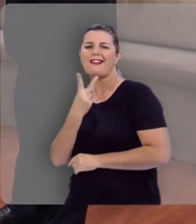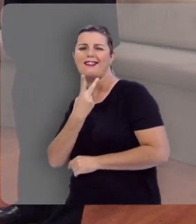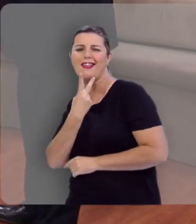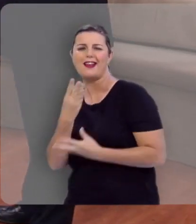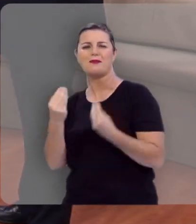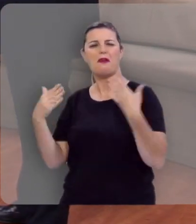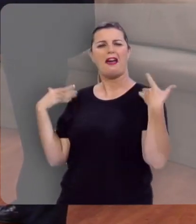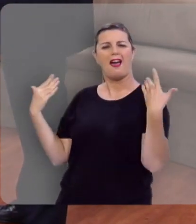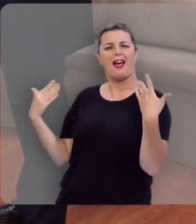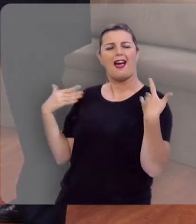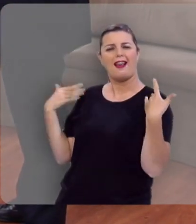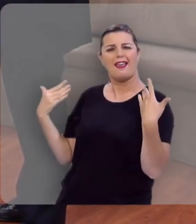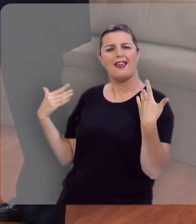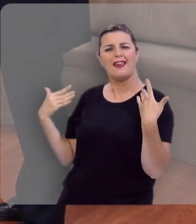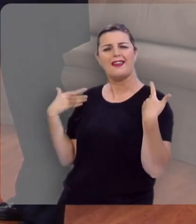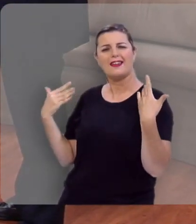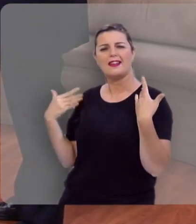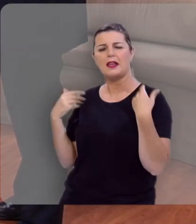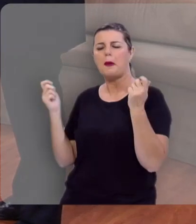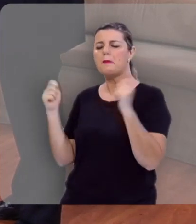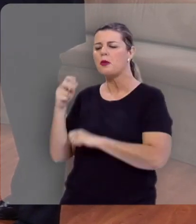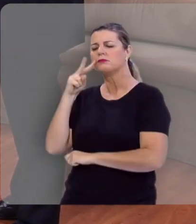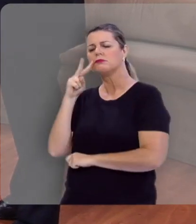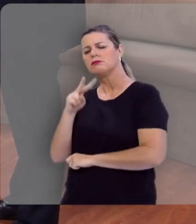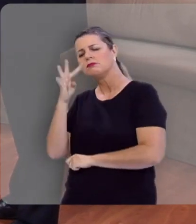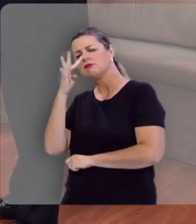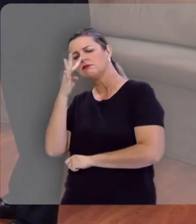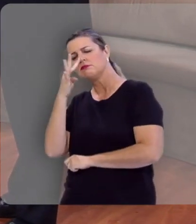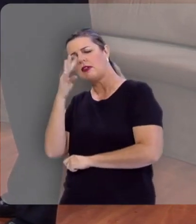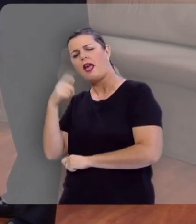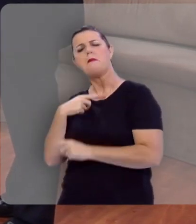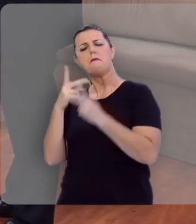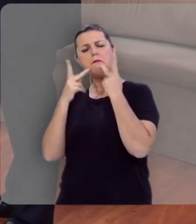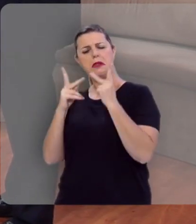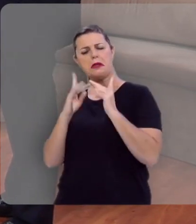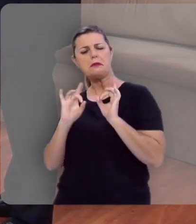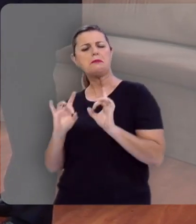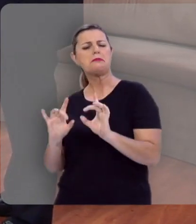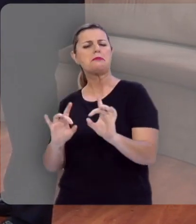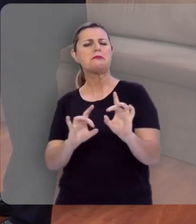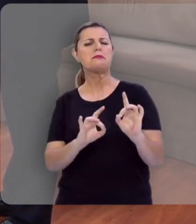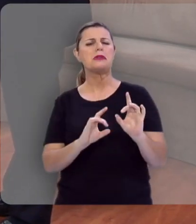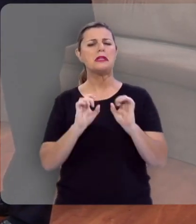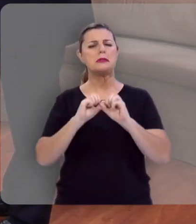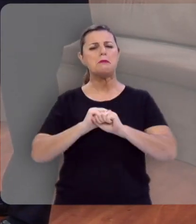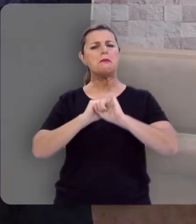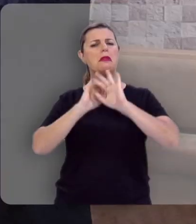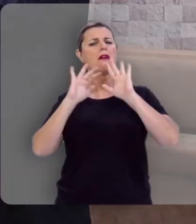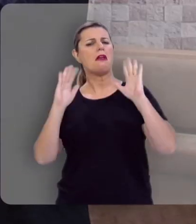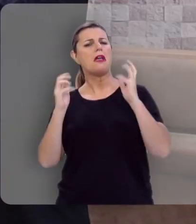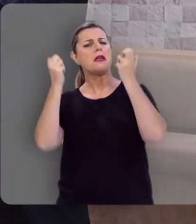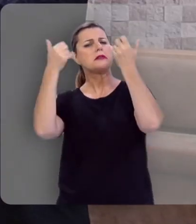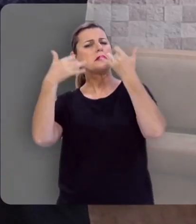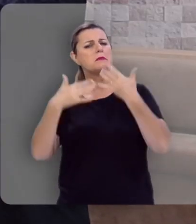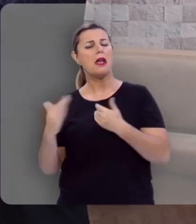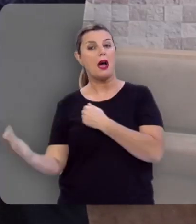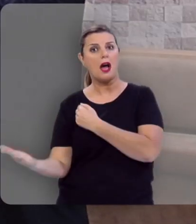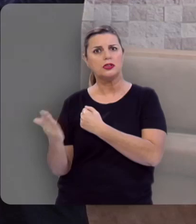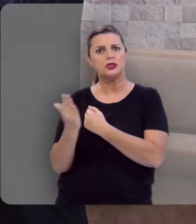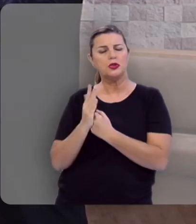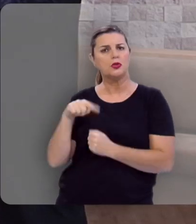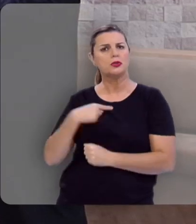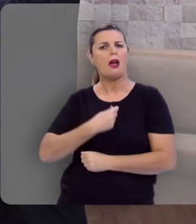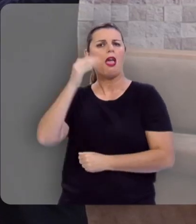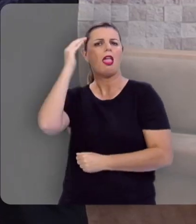alegria é toda minha, ainda mais de poder ouvir uma mensagem como essa, né? Tão elucidativa, né? Como nos ajuda